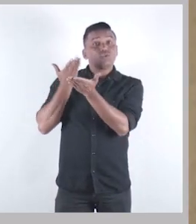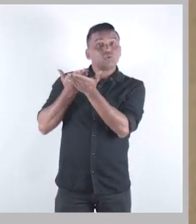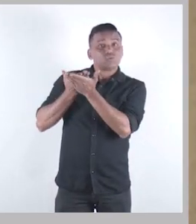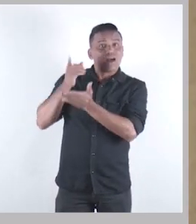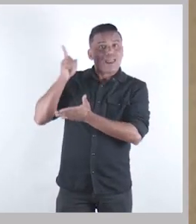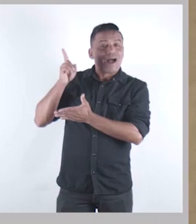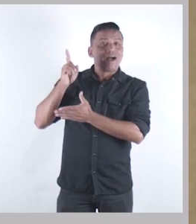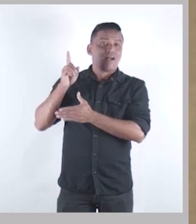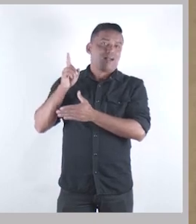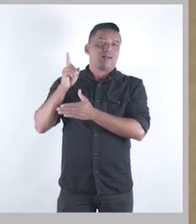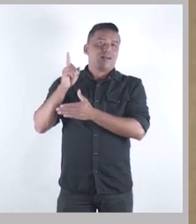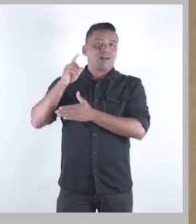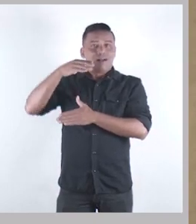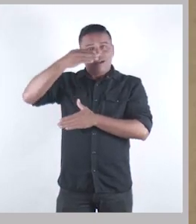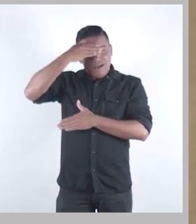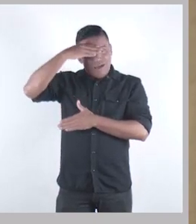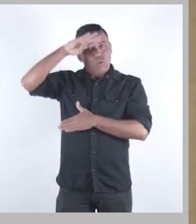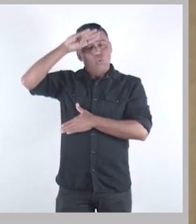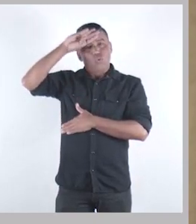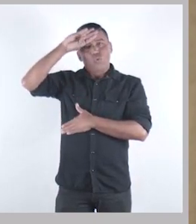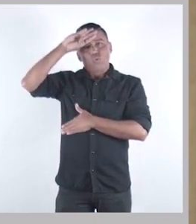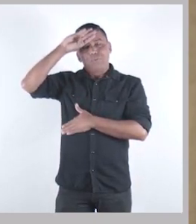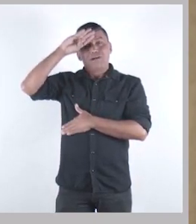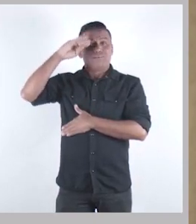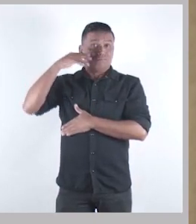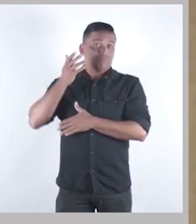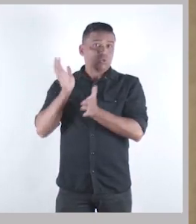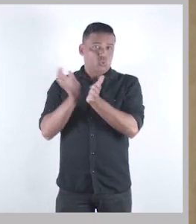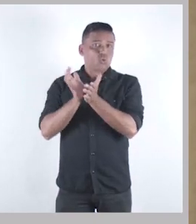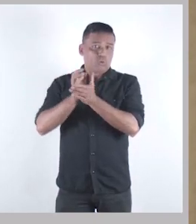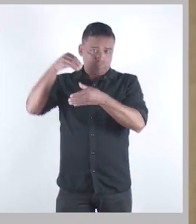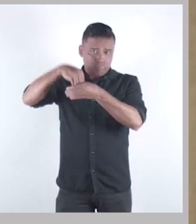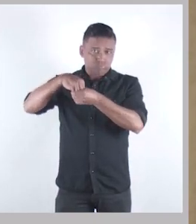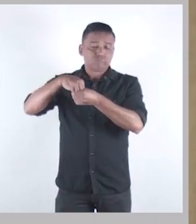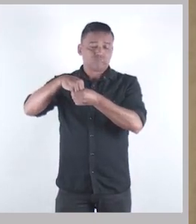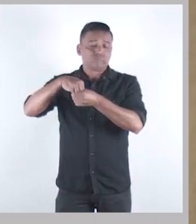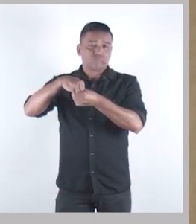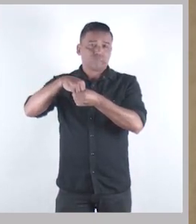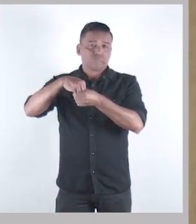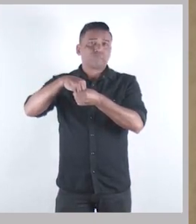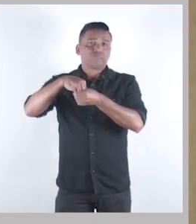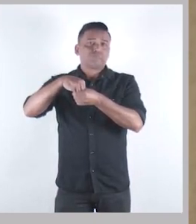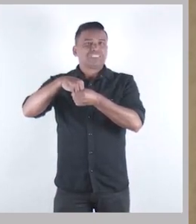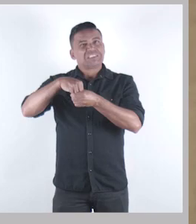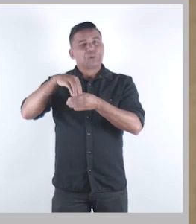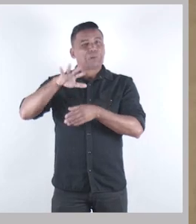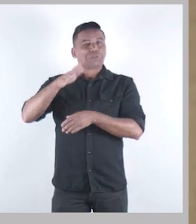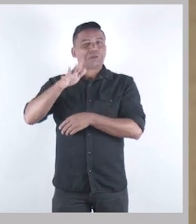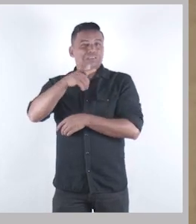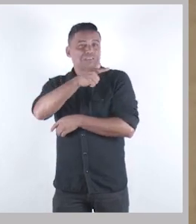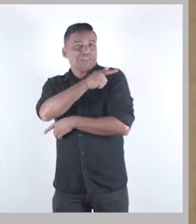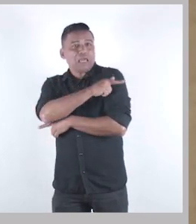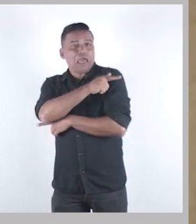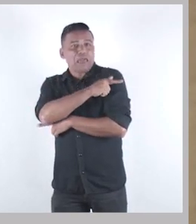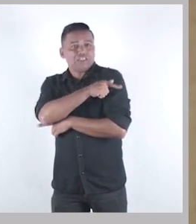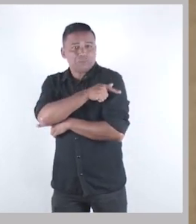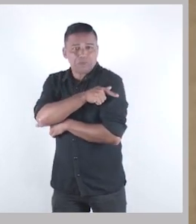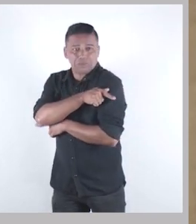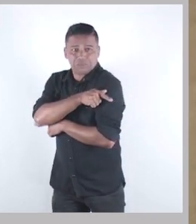Esse primeiro grupo era composto por 1.200 estudantes. Eu fiz parte desse grupo, que saí daqui, estava na 7ª série,